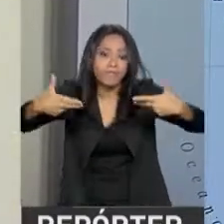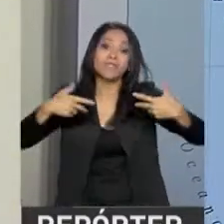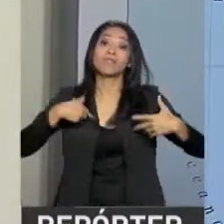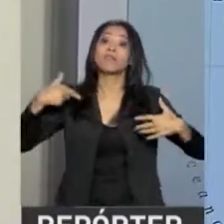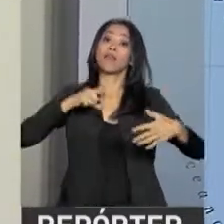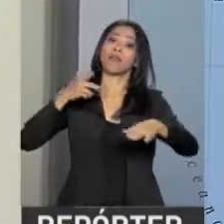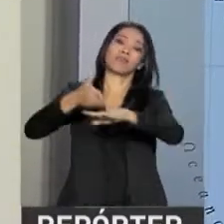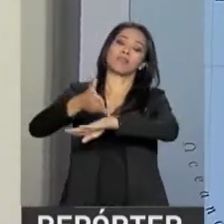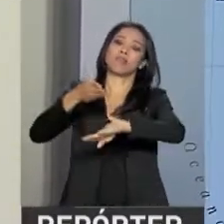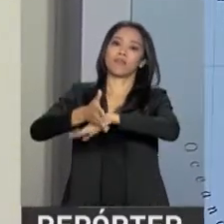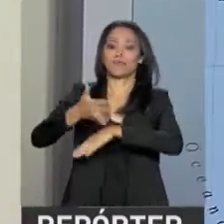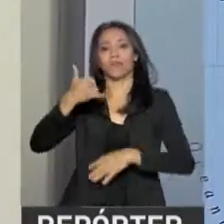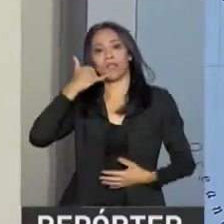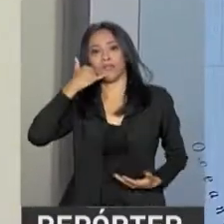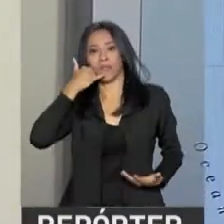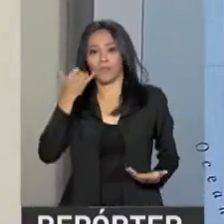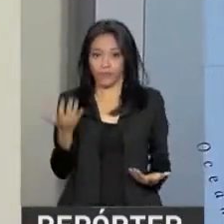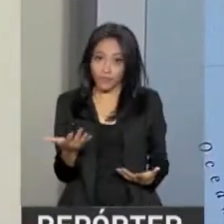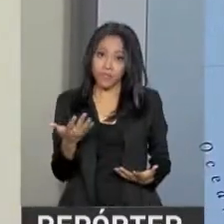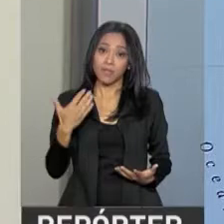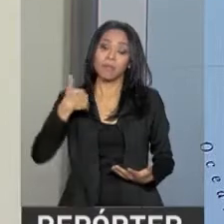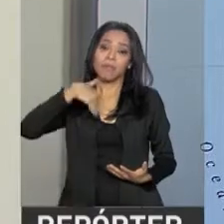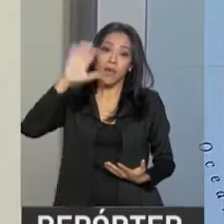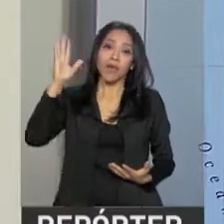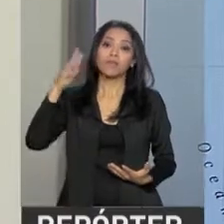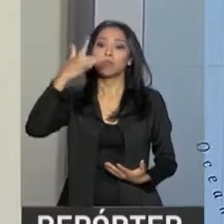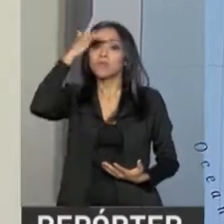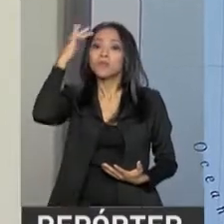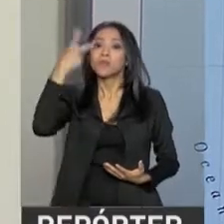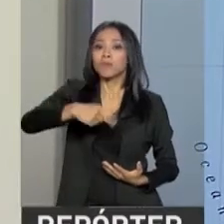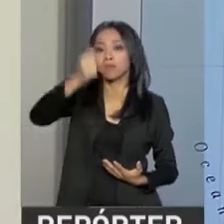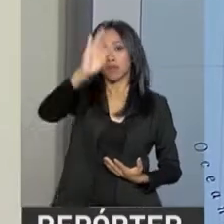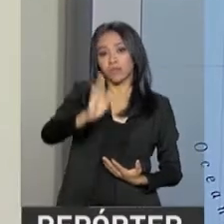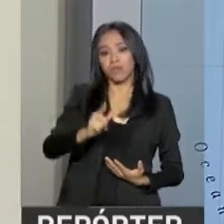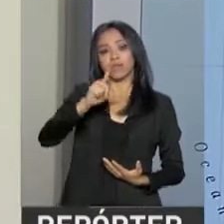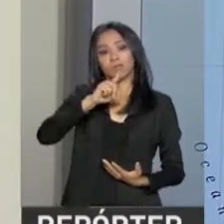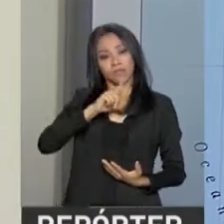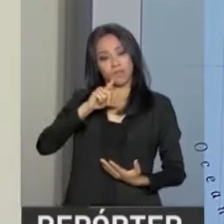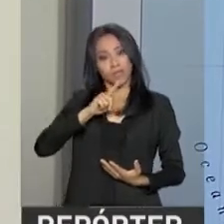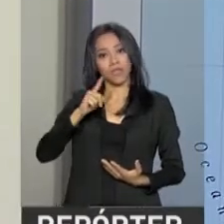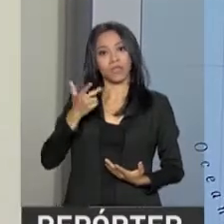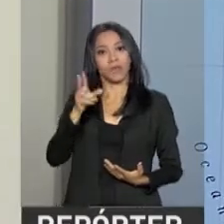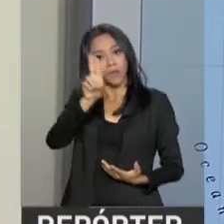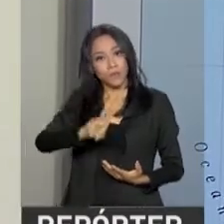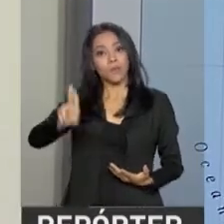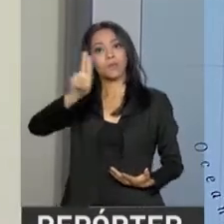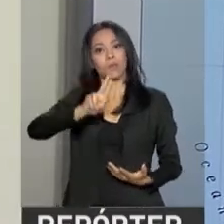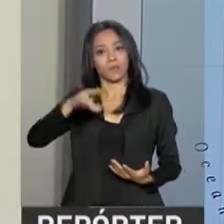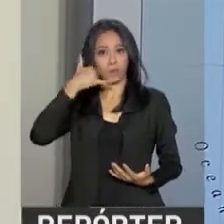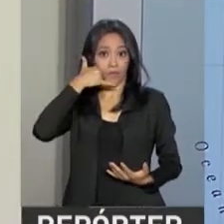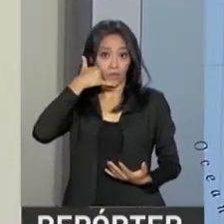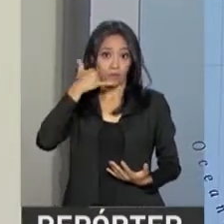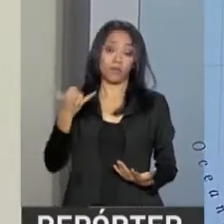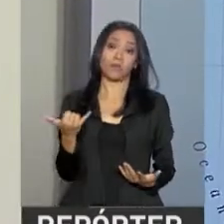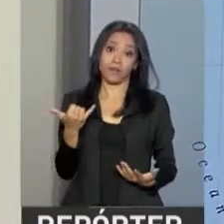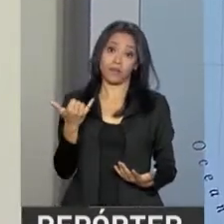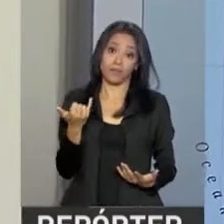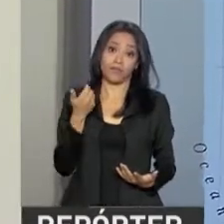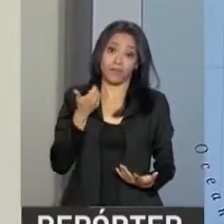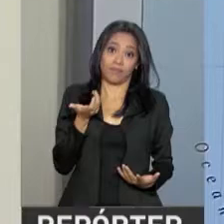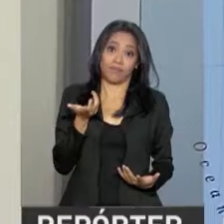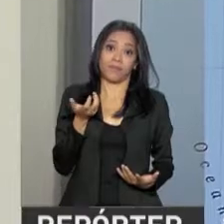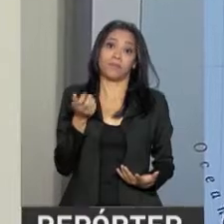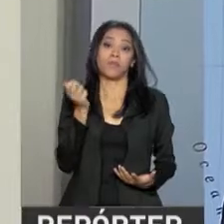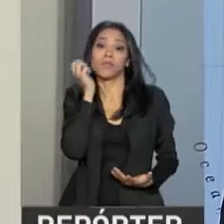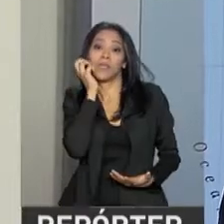porque cada vez mais aumenta o número de brasileiros com o uso do celular, do móvel, do telefone